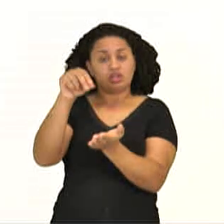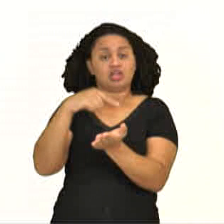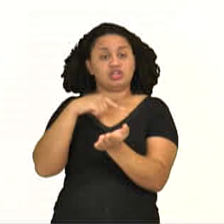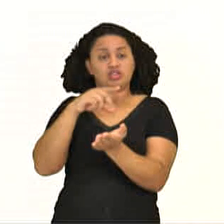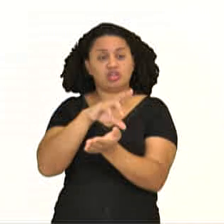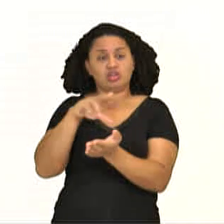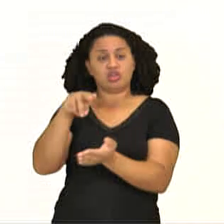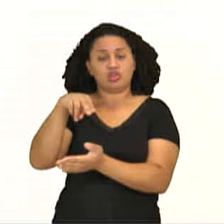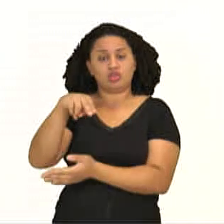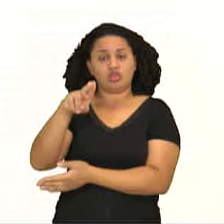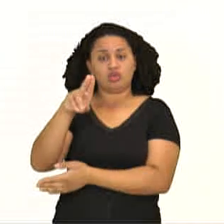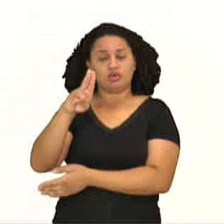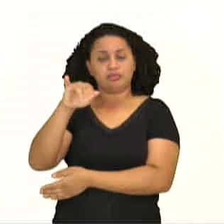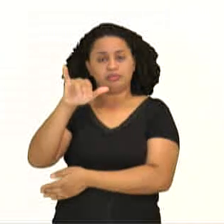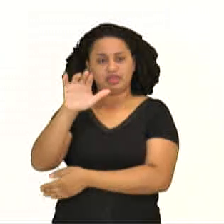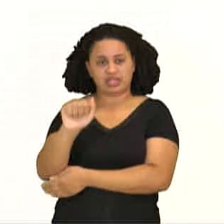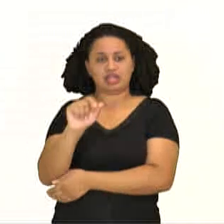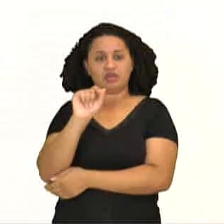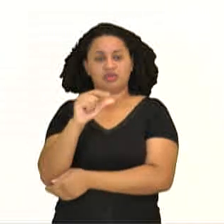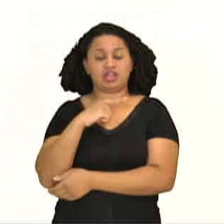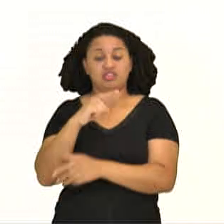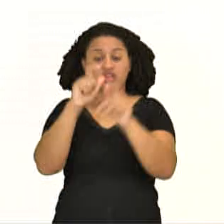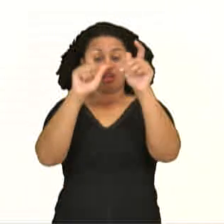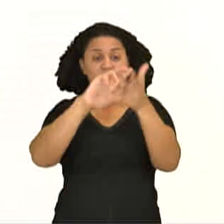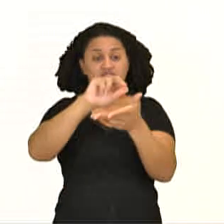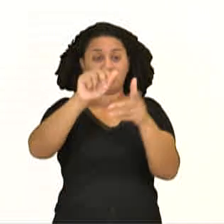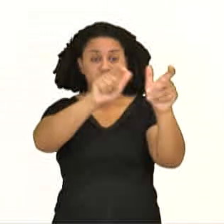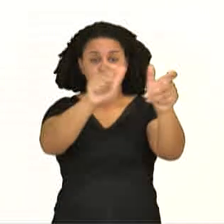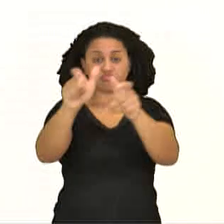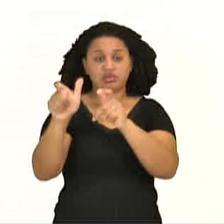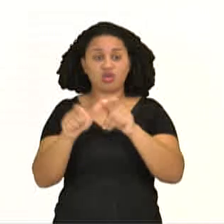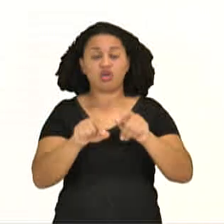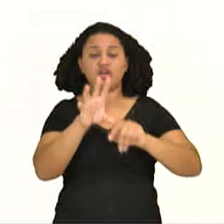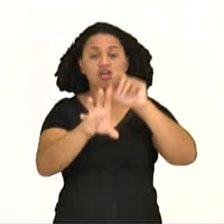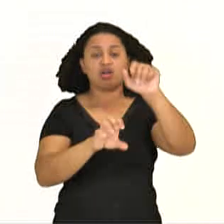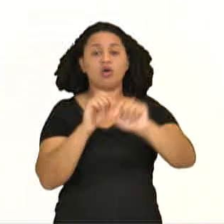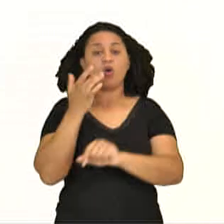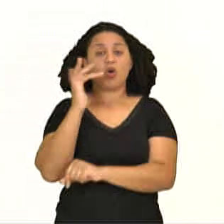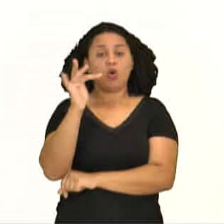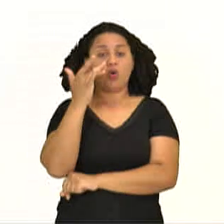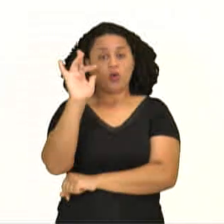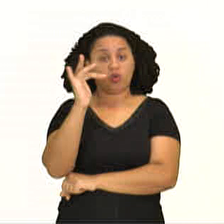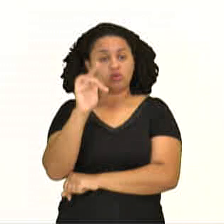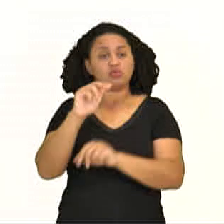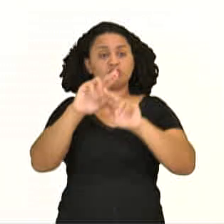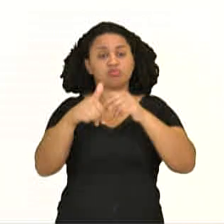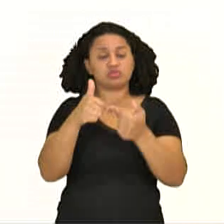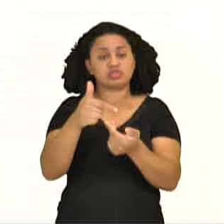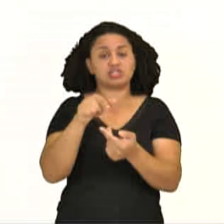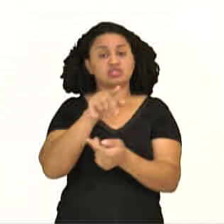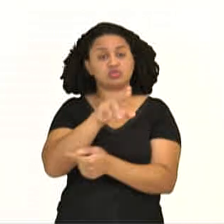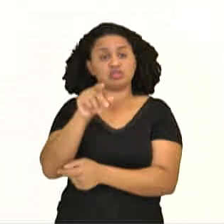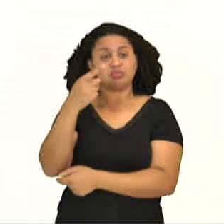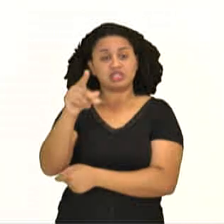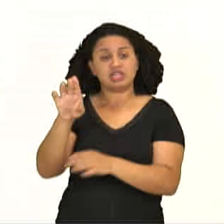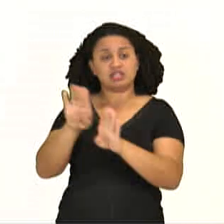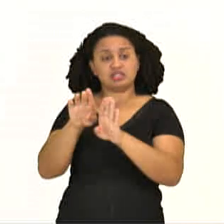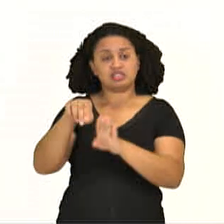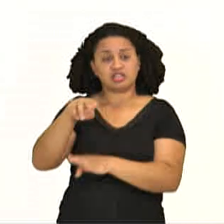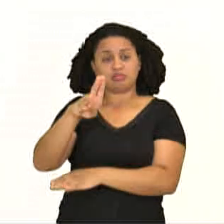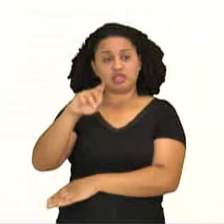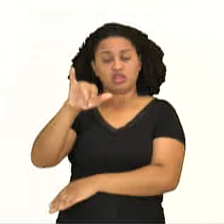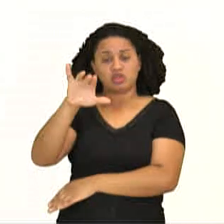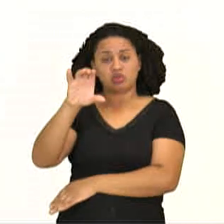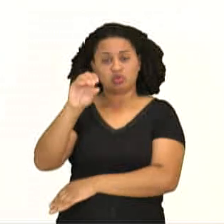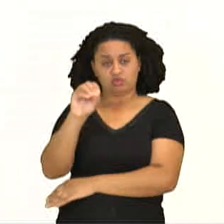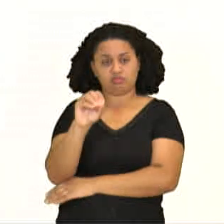como o professor Roberto explicou, rica em minas de ouro. Por esse motivo, os kushitas também são conhecidos como núbios. O termo Núbia,